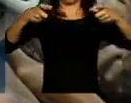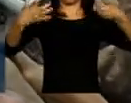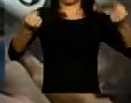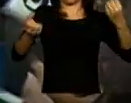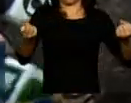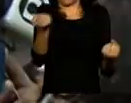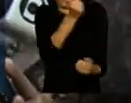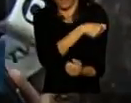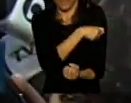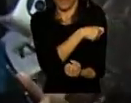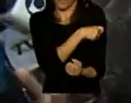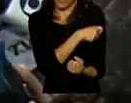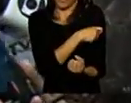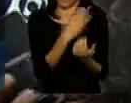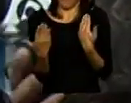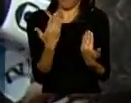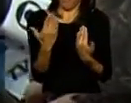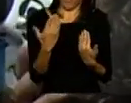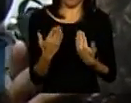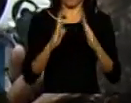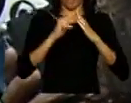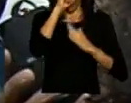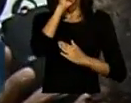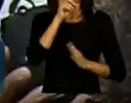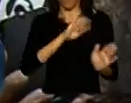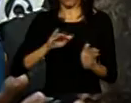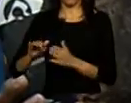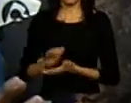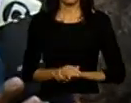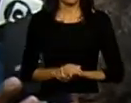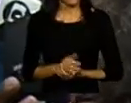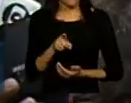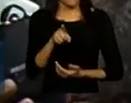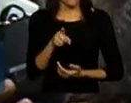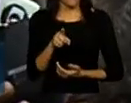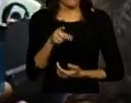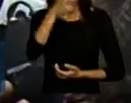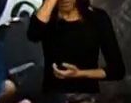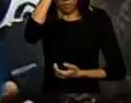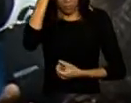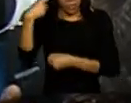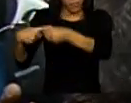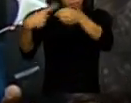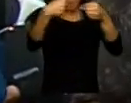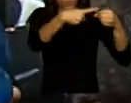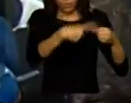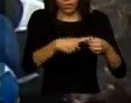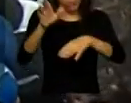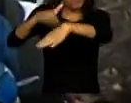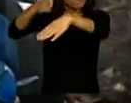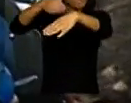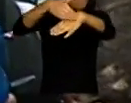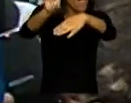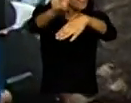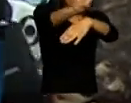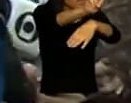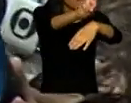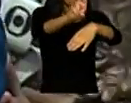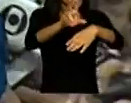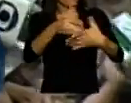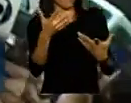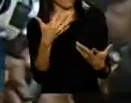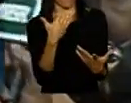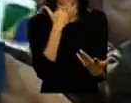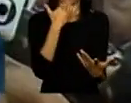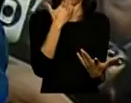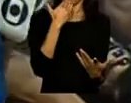saúde a critério dos prefeituras mas deixar a critério das prefeituras não pode comprometer de